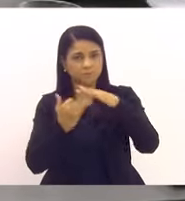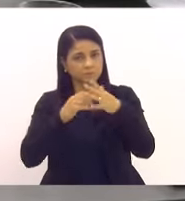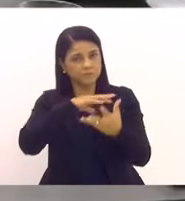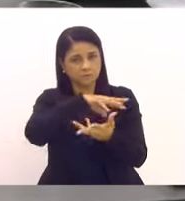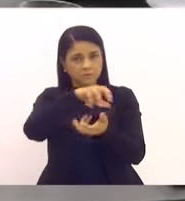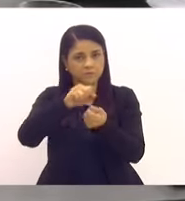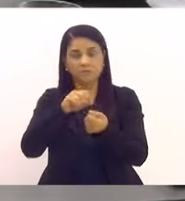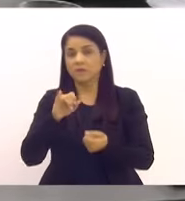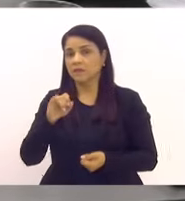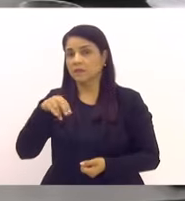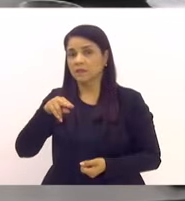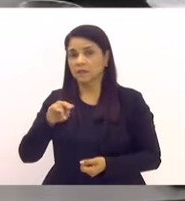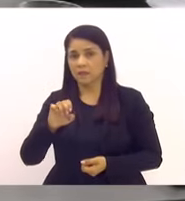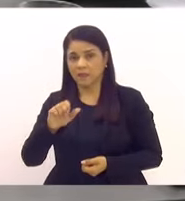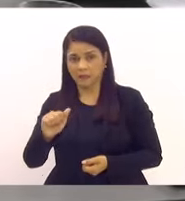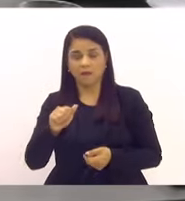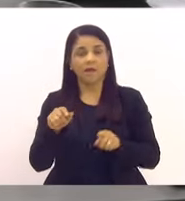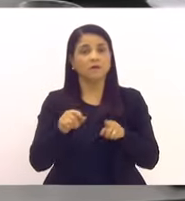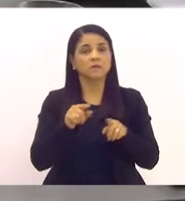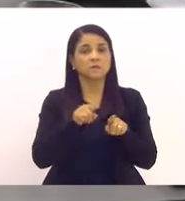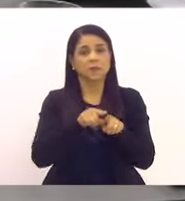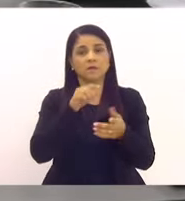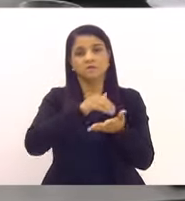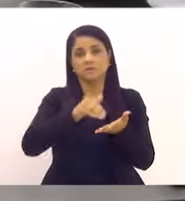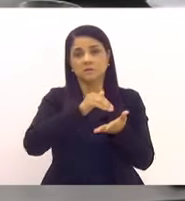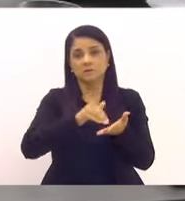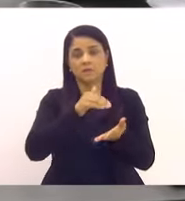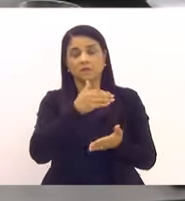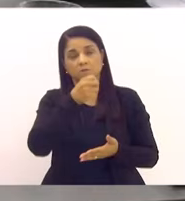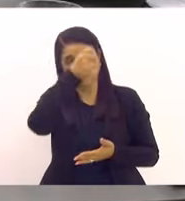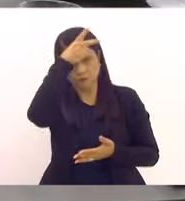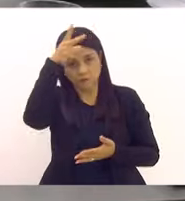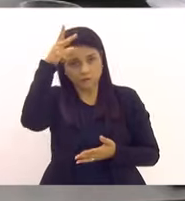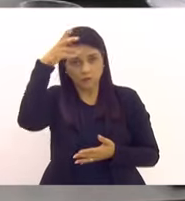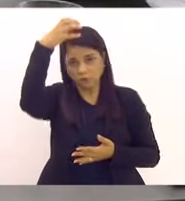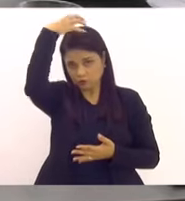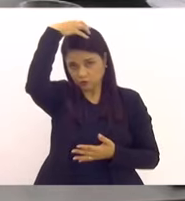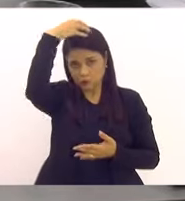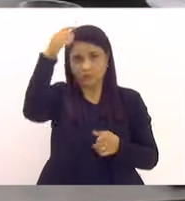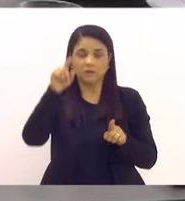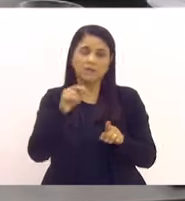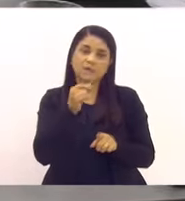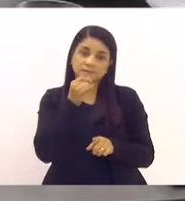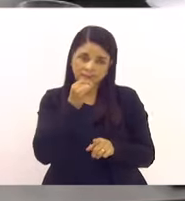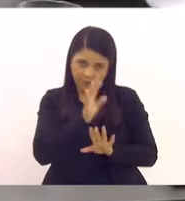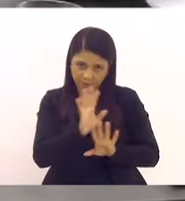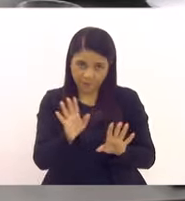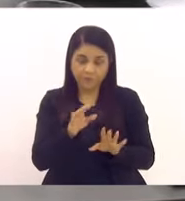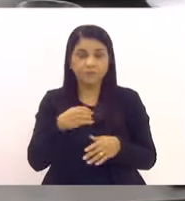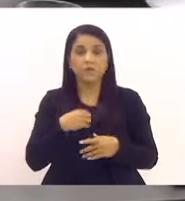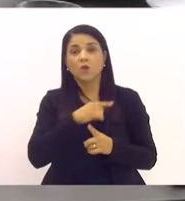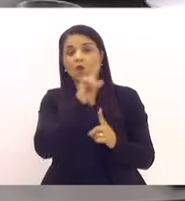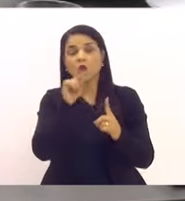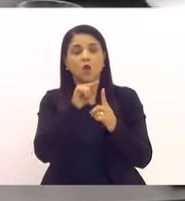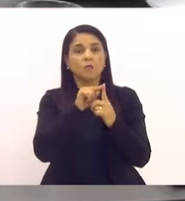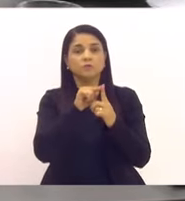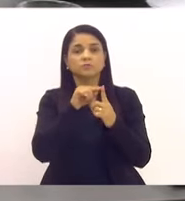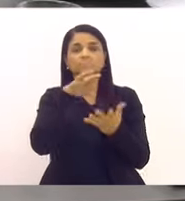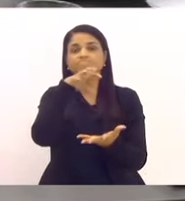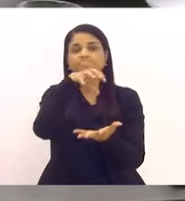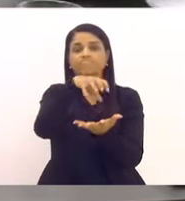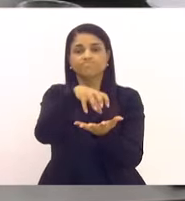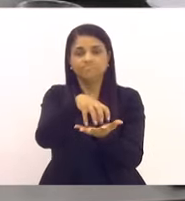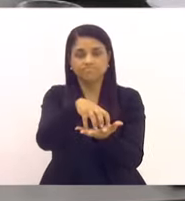o INEA ou até a Secretaria Municipal de Angra dos Reis, por exemplo, para dar um exemplo. Qual é que era o objeto central e que está